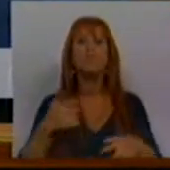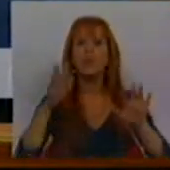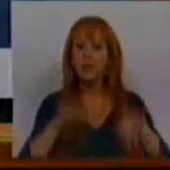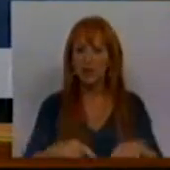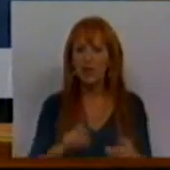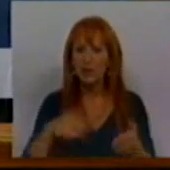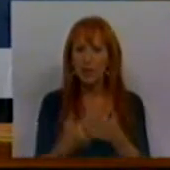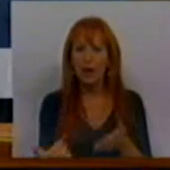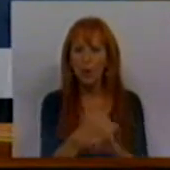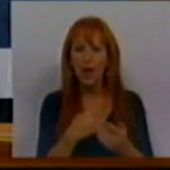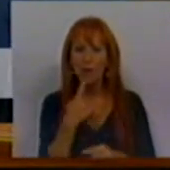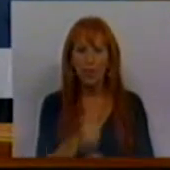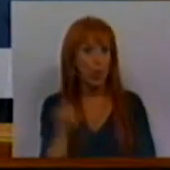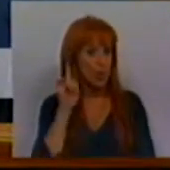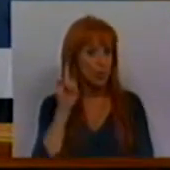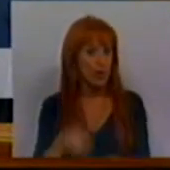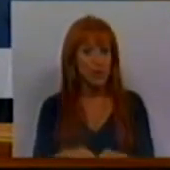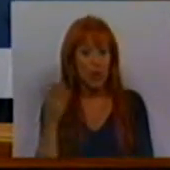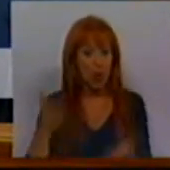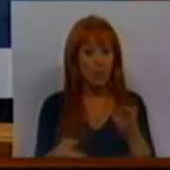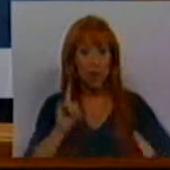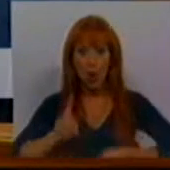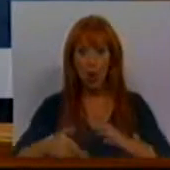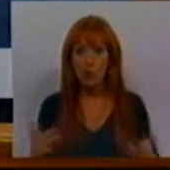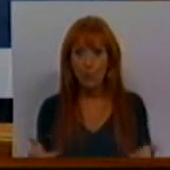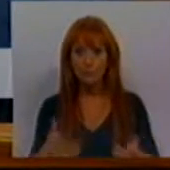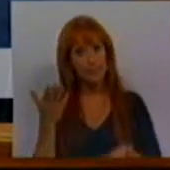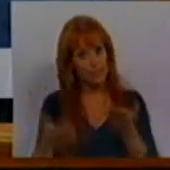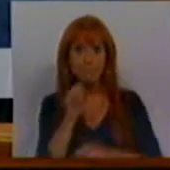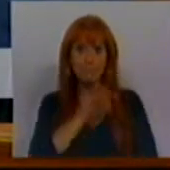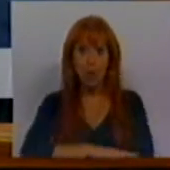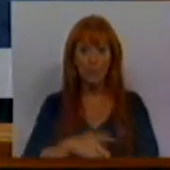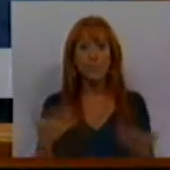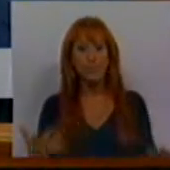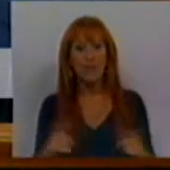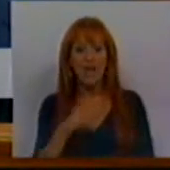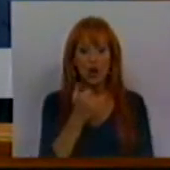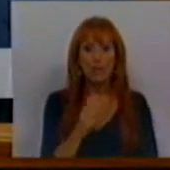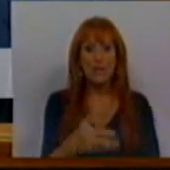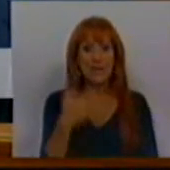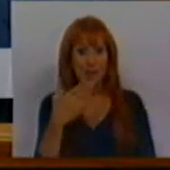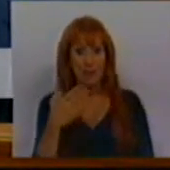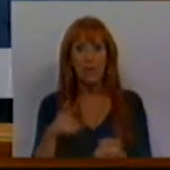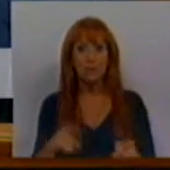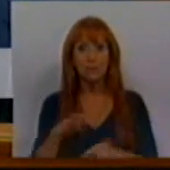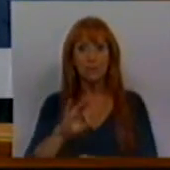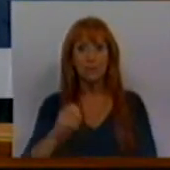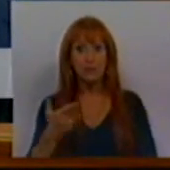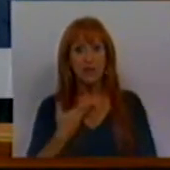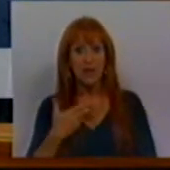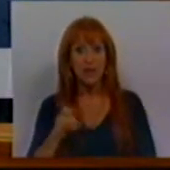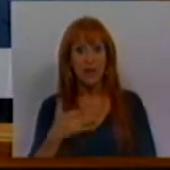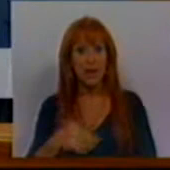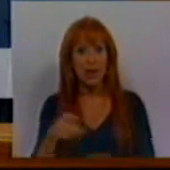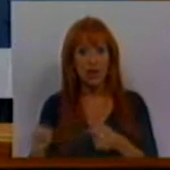mesmo dando-lhe um dado muito relevante, comparando aquilo que é comparável. É que em 2007, com a gestão PSD-CDS,